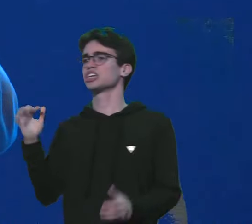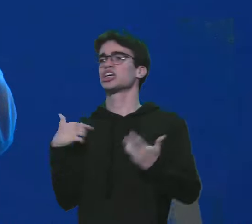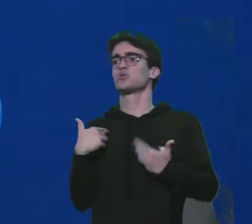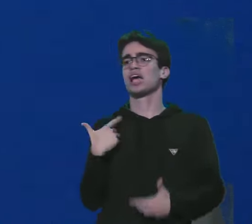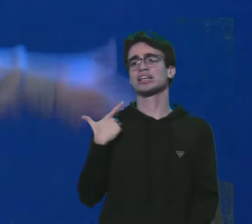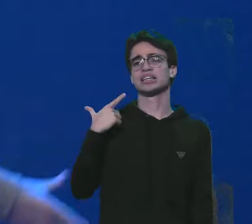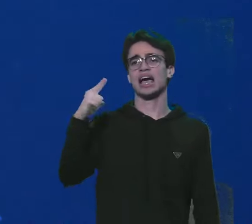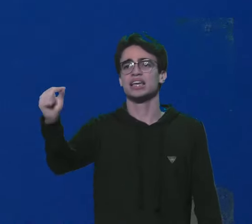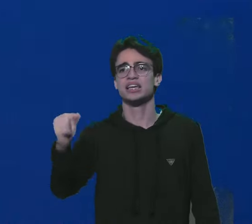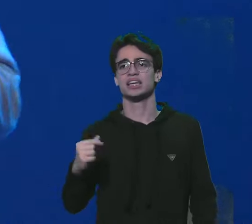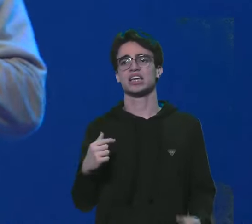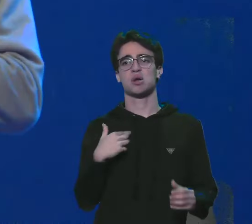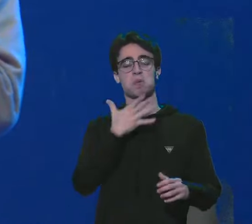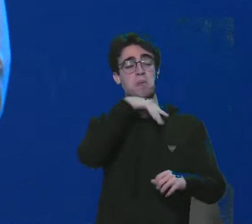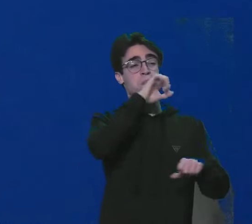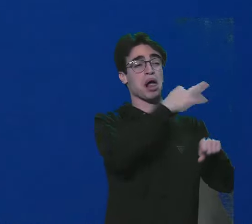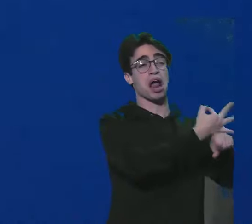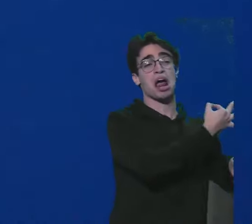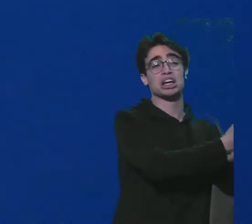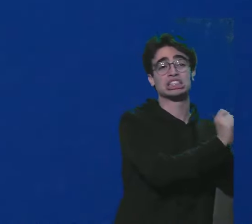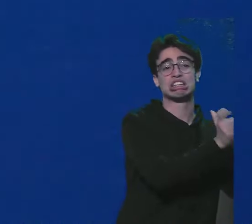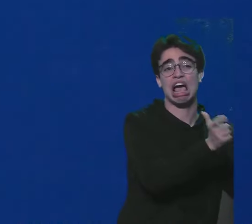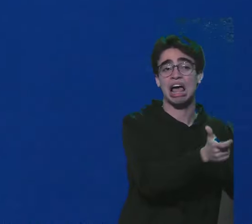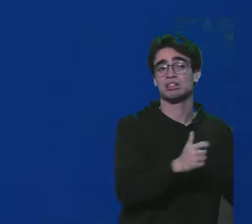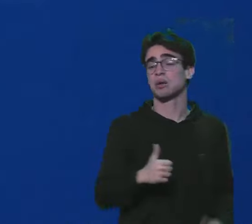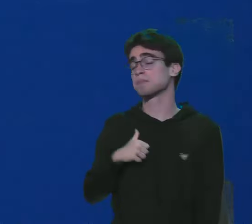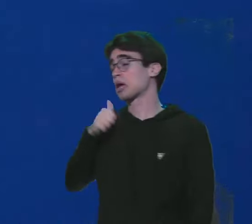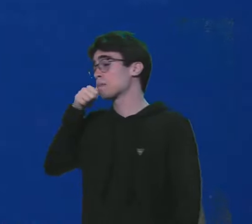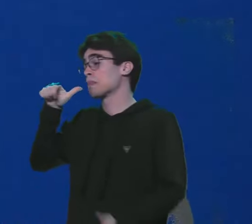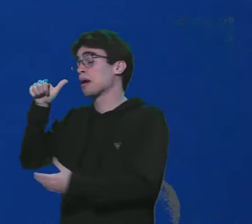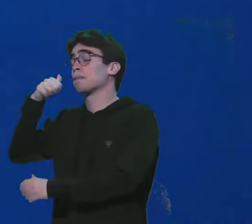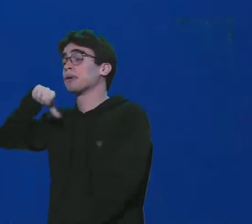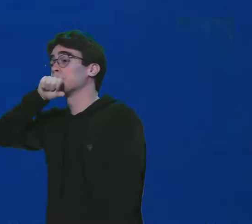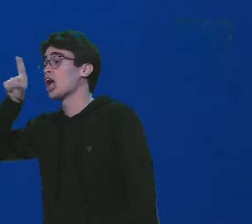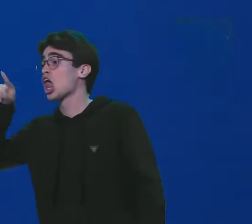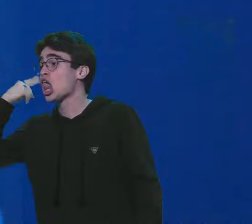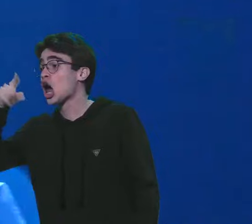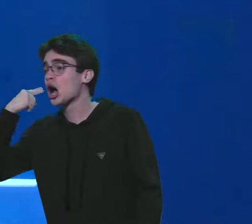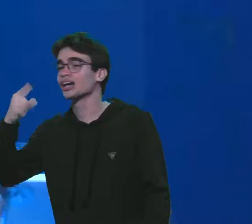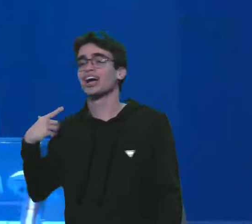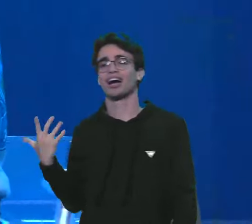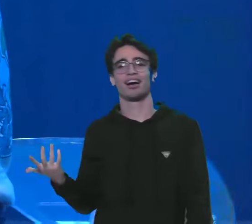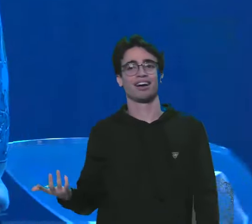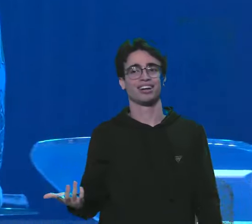sair, não aguento mais meus pais, meu Deus, minha mãe, essa louca.